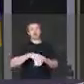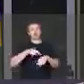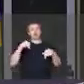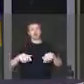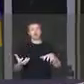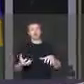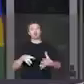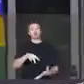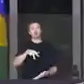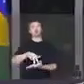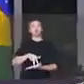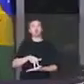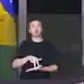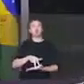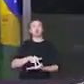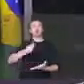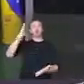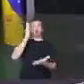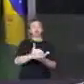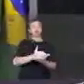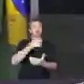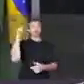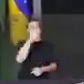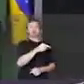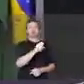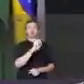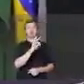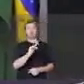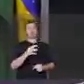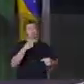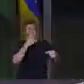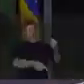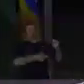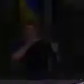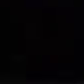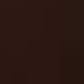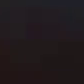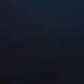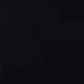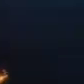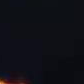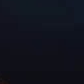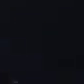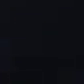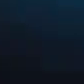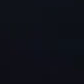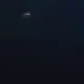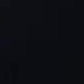levantar e dar um basta a tanta ilegalidade e abuso de poder.